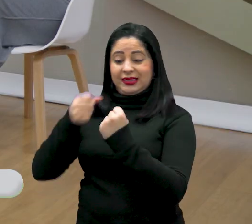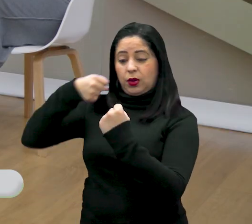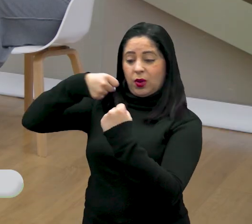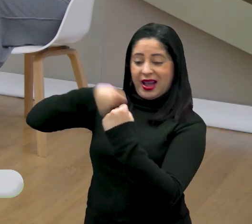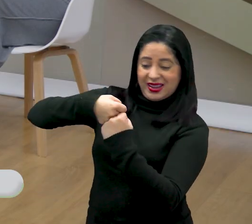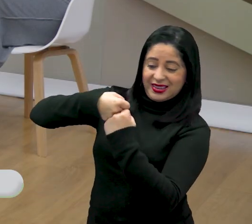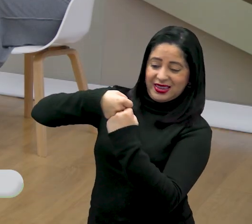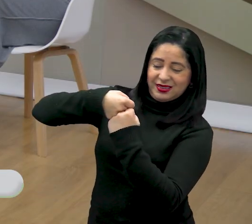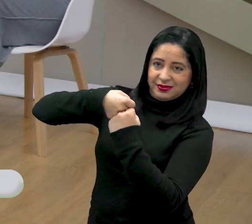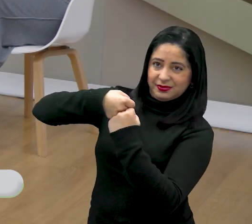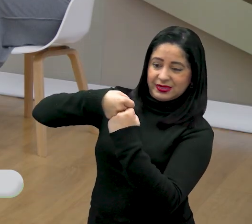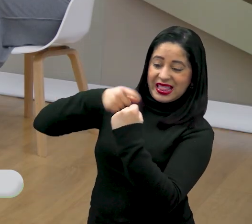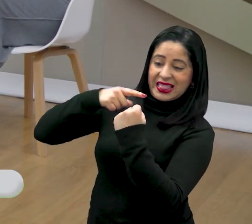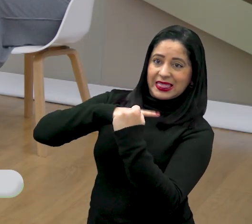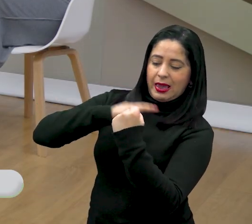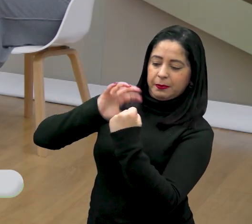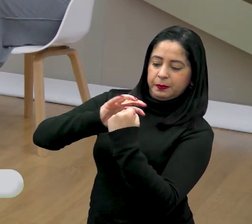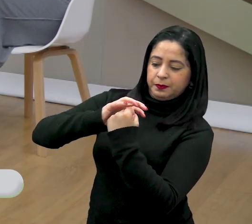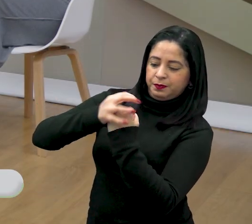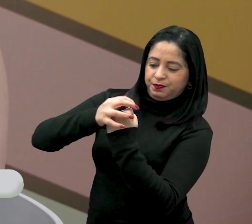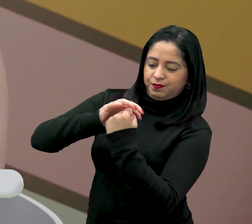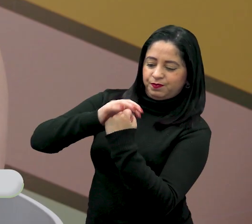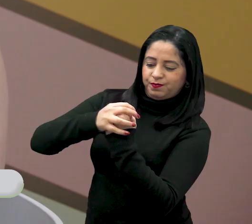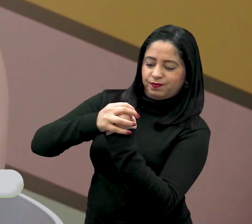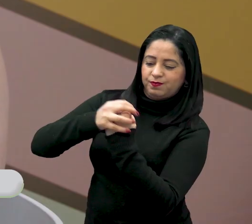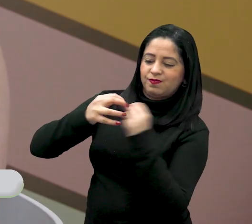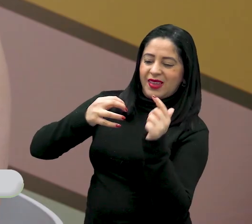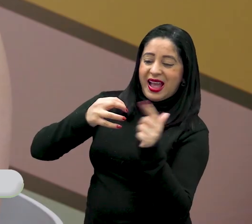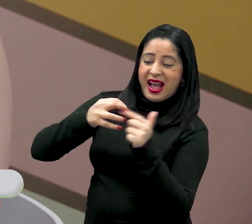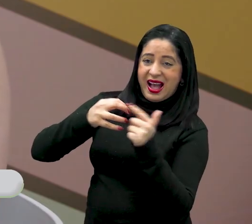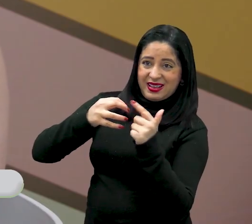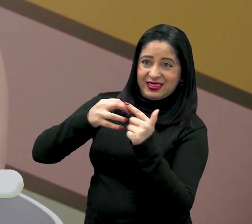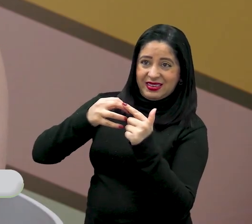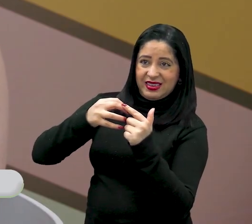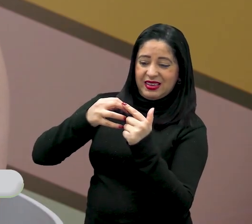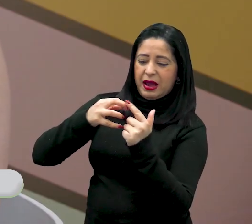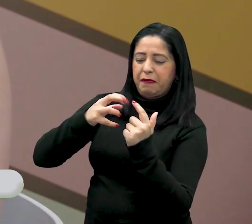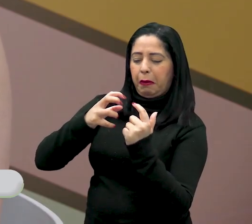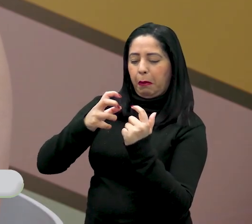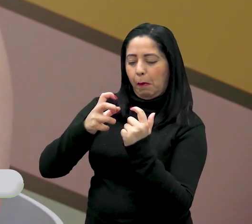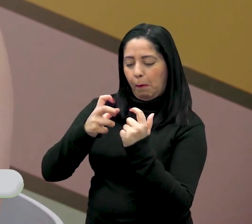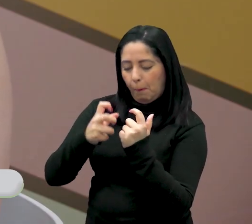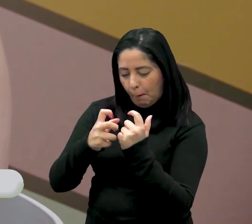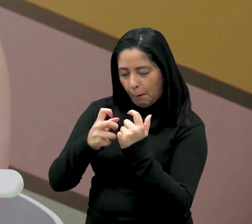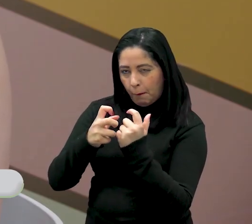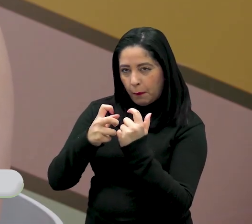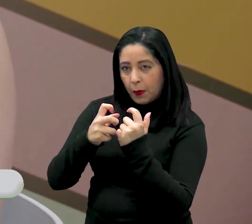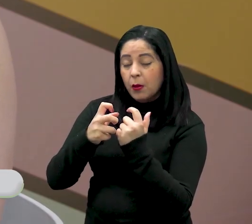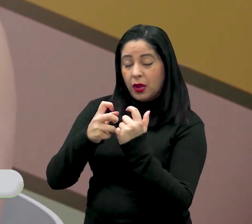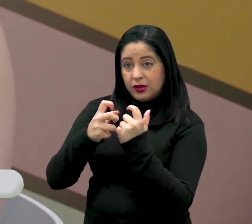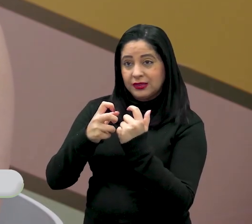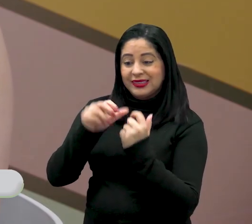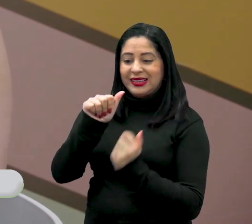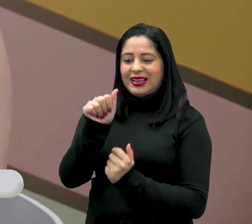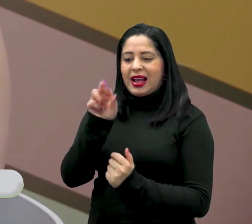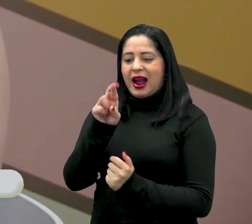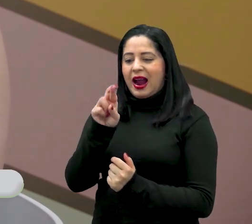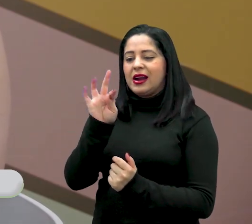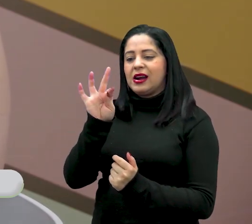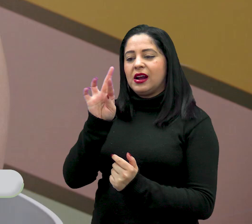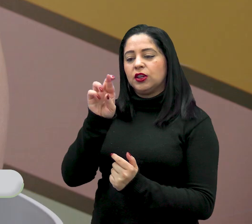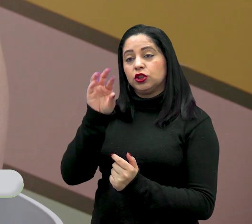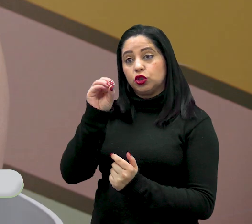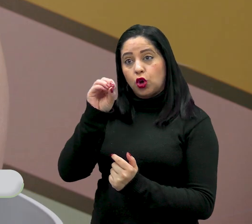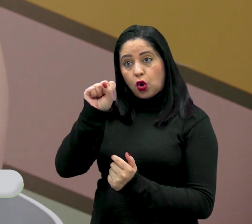desgaste da cartilagem é algo que a gente vê bastante, que é o que a gente chama de artrose, né? Esse desgaste da cartilagem em si. Mas também a